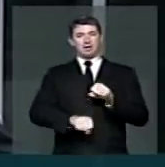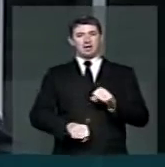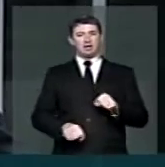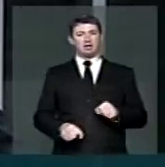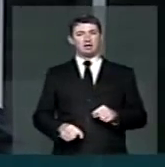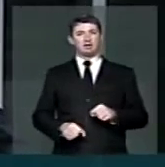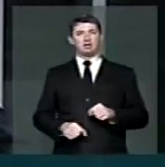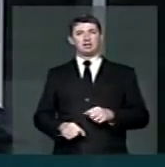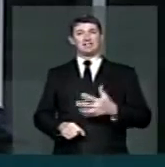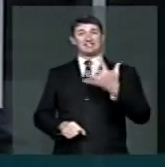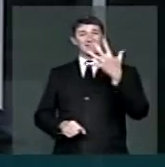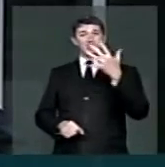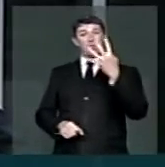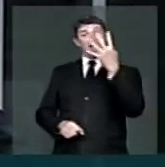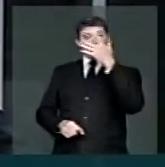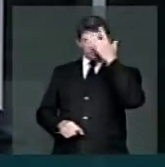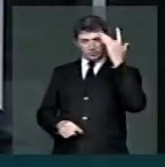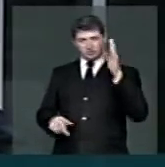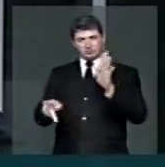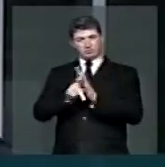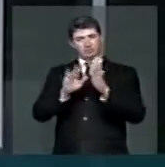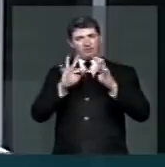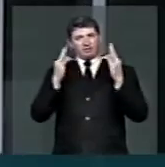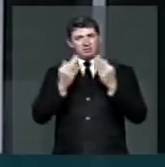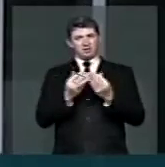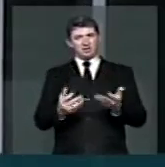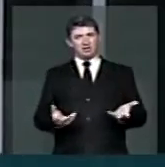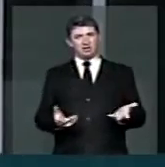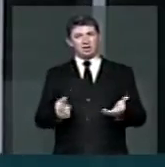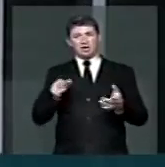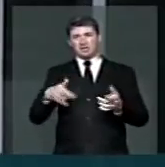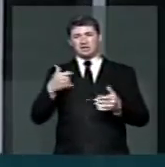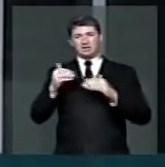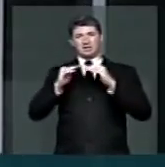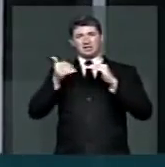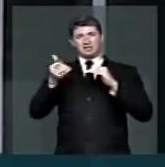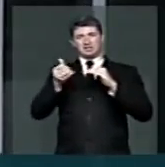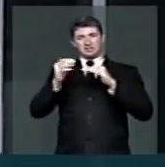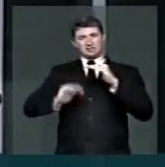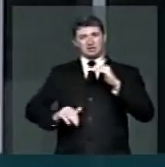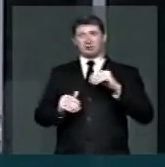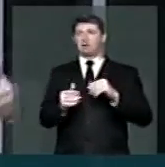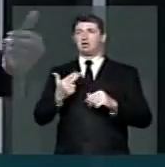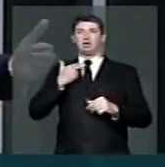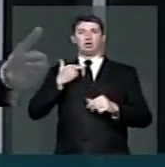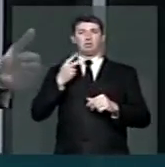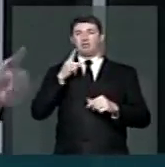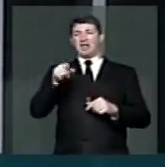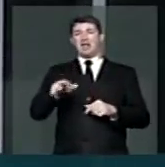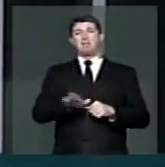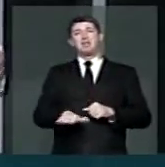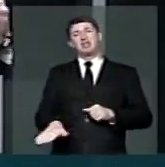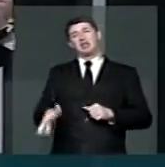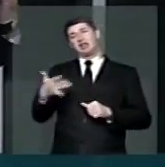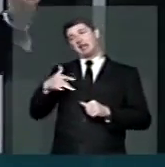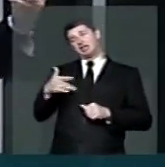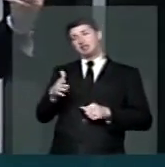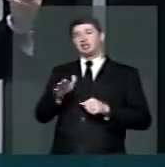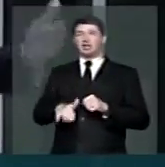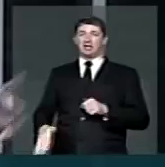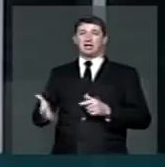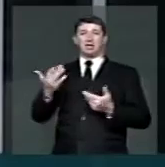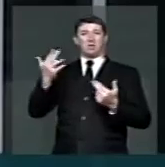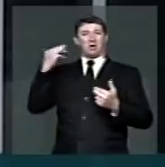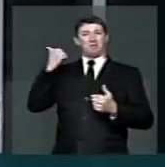de 4 membros da família, e que esses menores não podem ser mais tratados como meninos, como na década